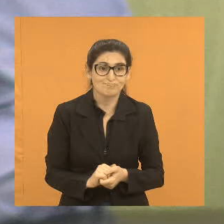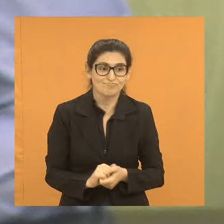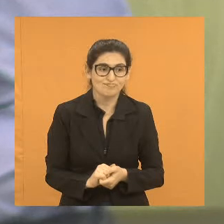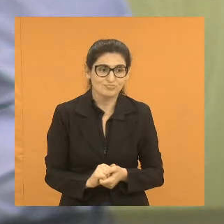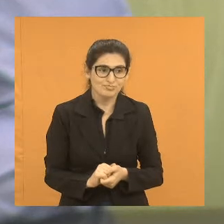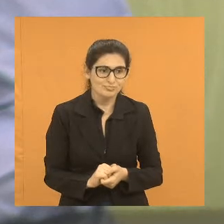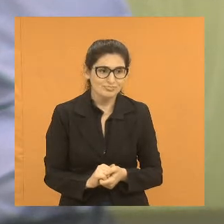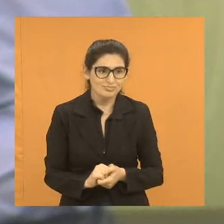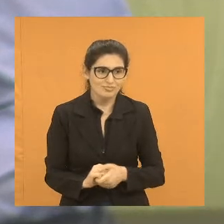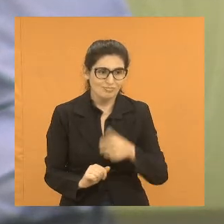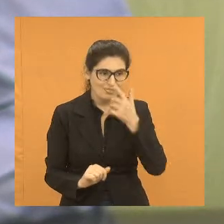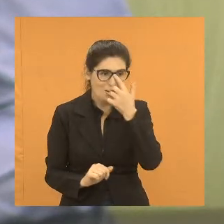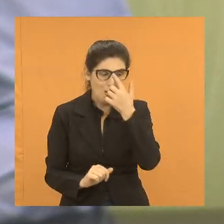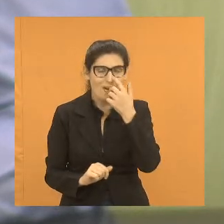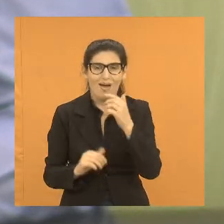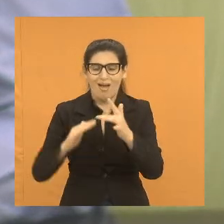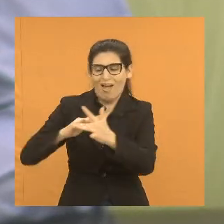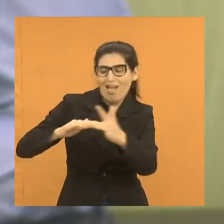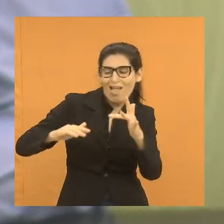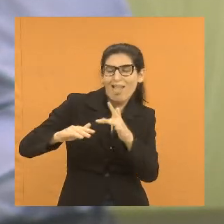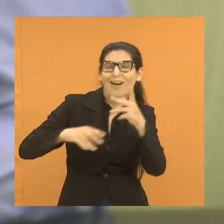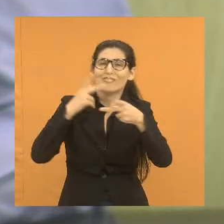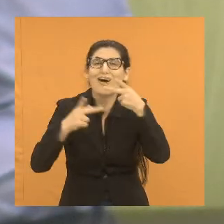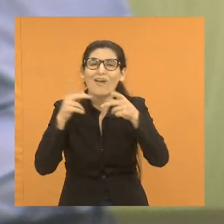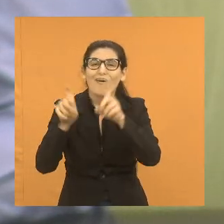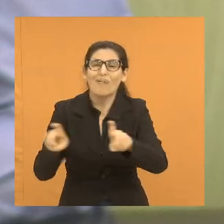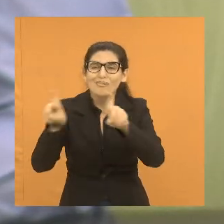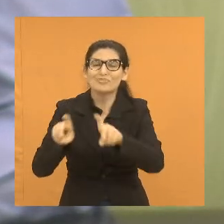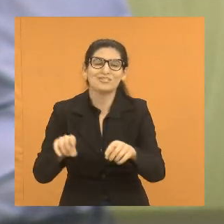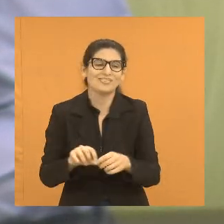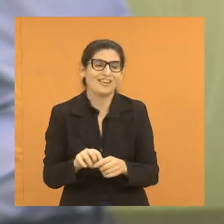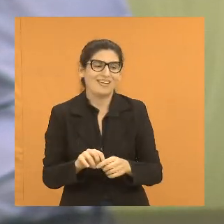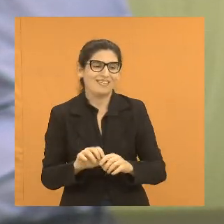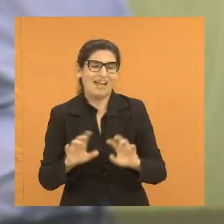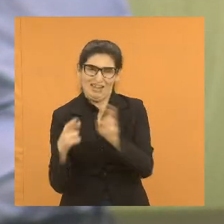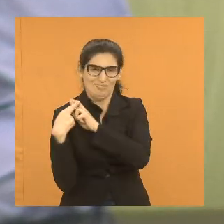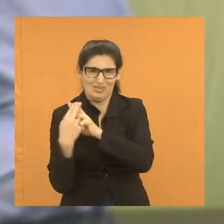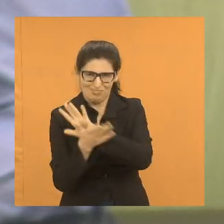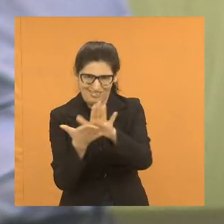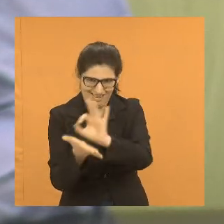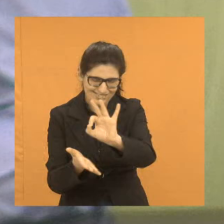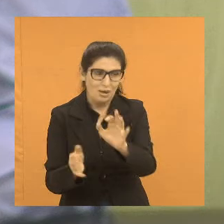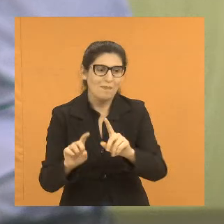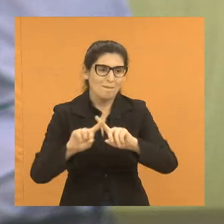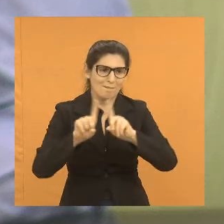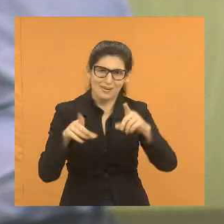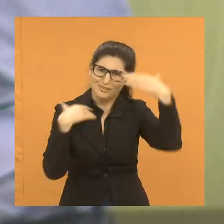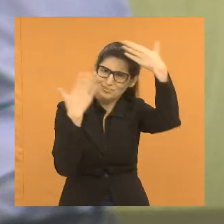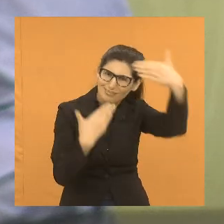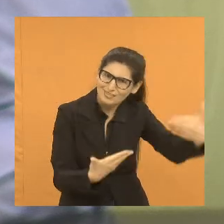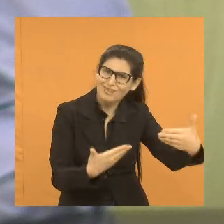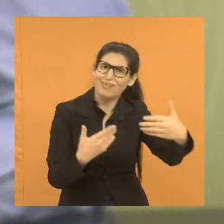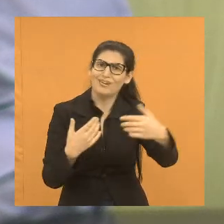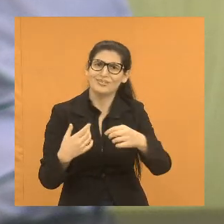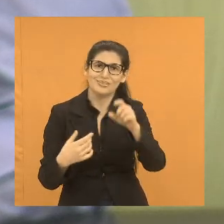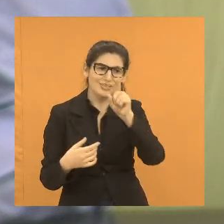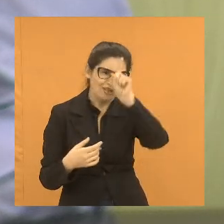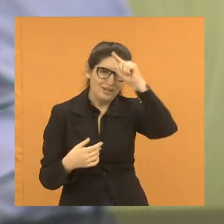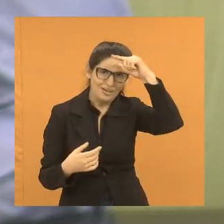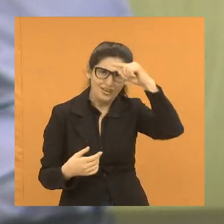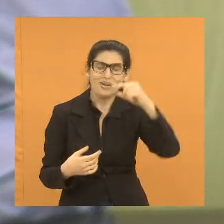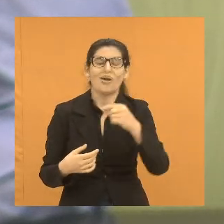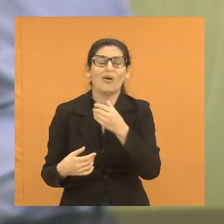né? Falaram na rede social que eu não tenho esse papel, coisa nenhuma, e quero deixar aqui minha homenagem ao Dr. Telmo. O Dr. Telmo foi um